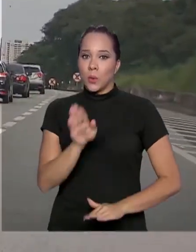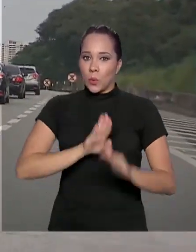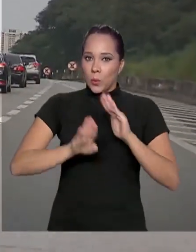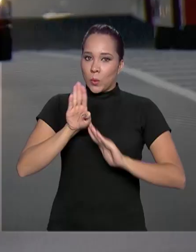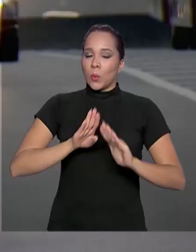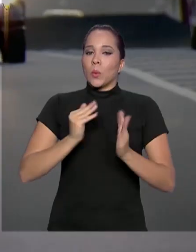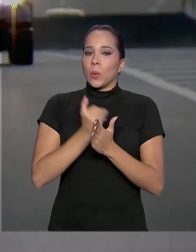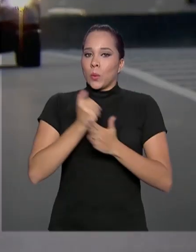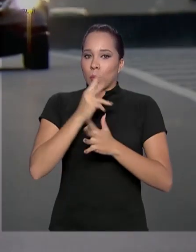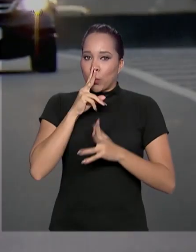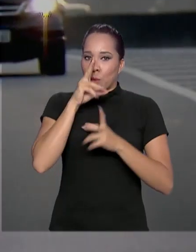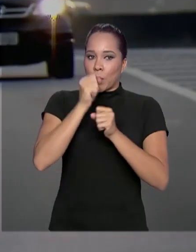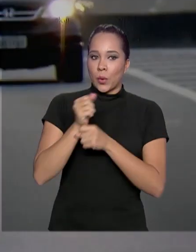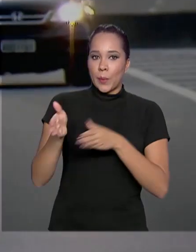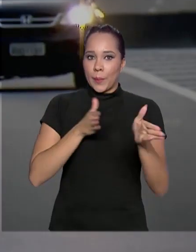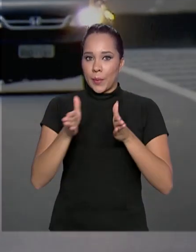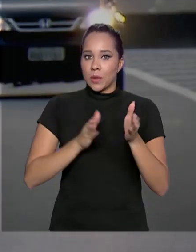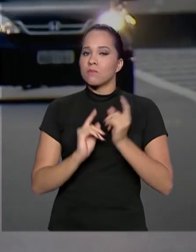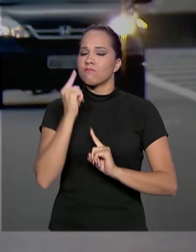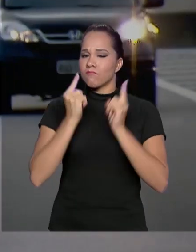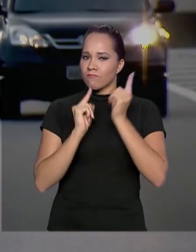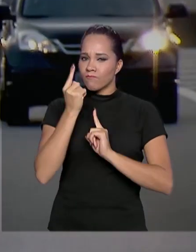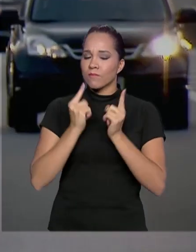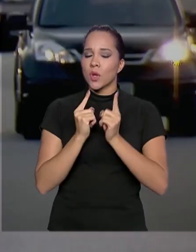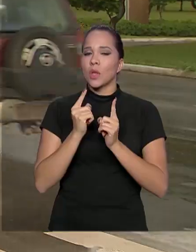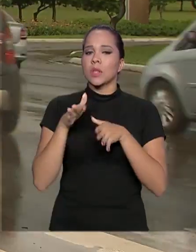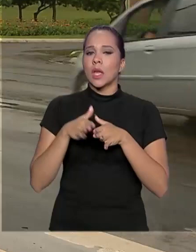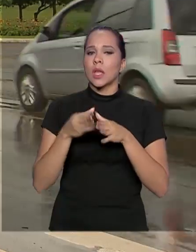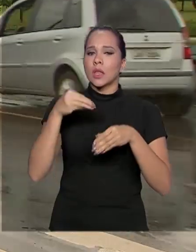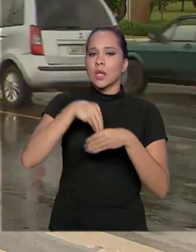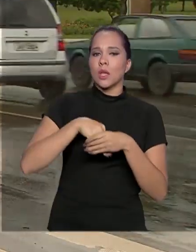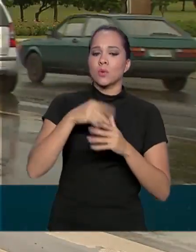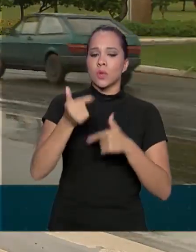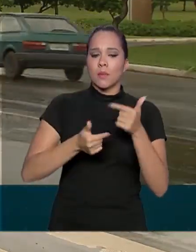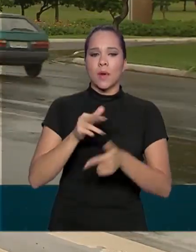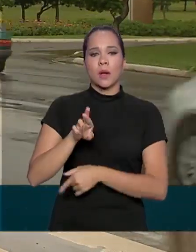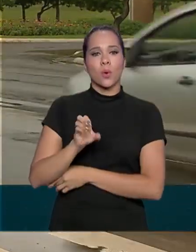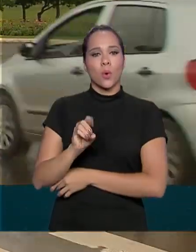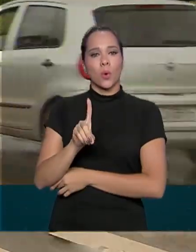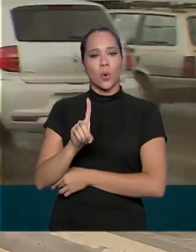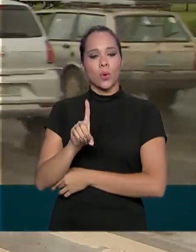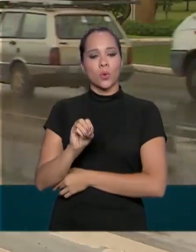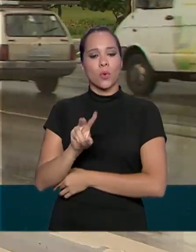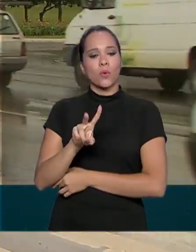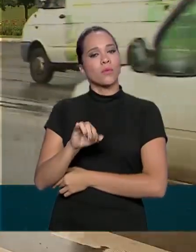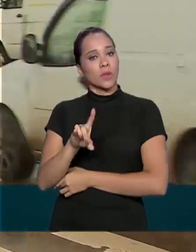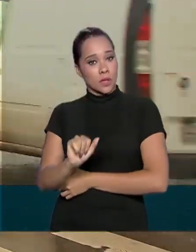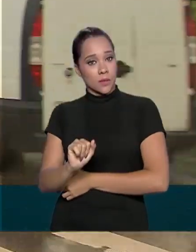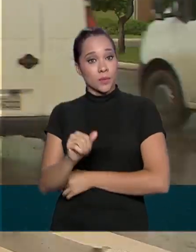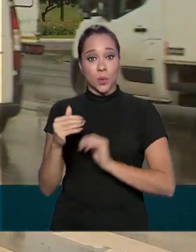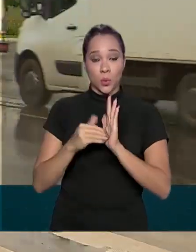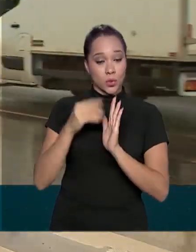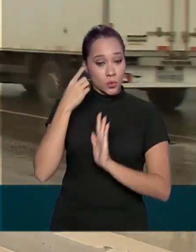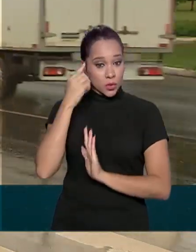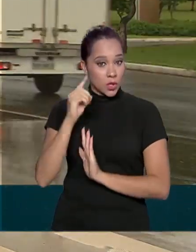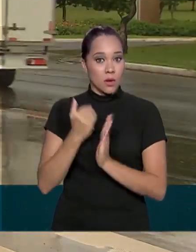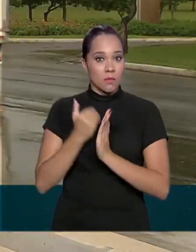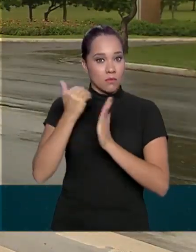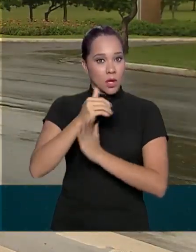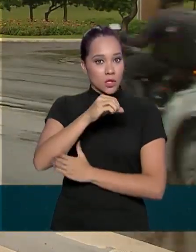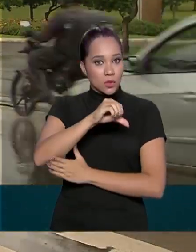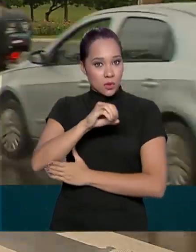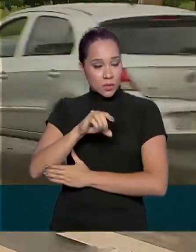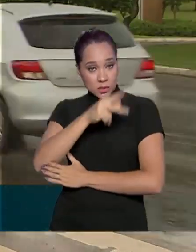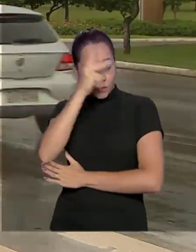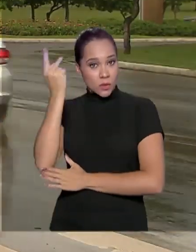intensificado durante o carnaval dentro da Operação Rodovida. Em um único dia de operação, mais de 900 pessoas